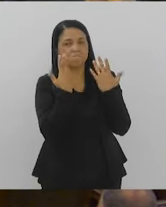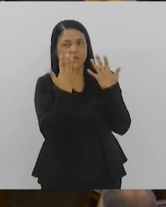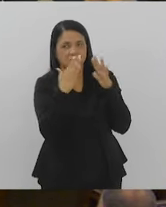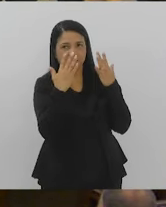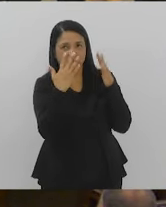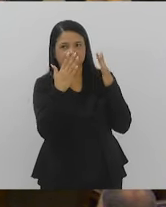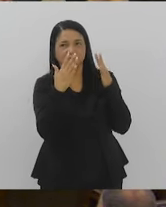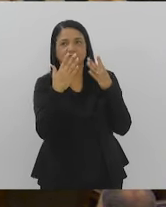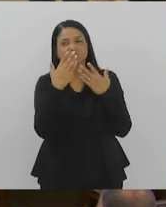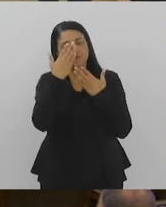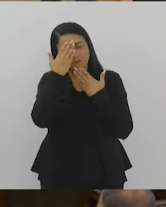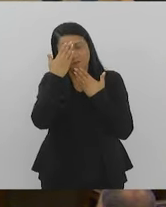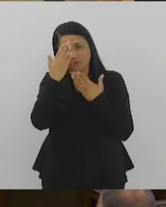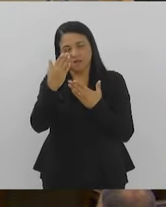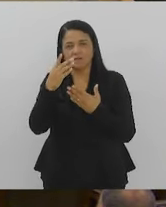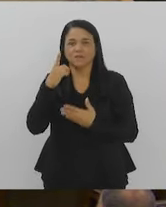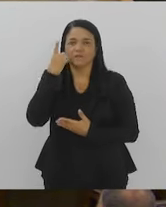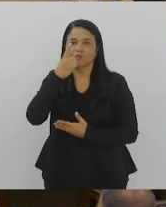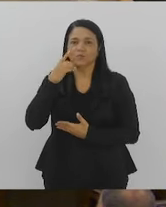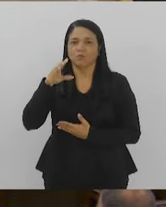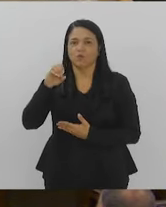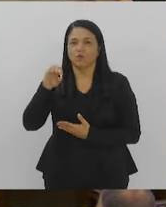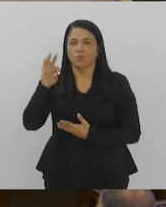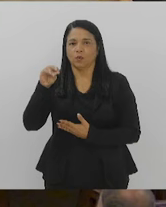Otônio de Paula Pai. Deus abençoe.